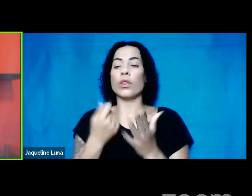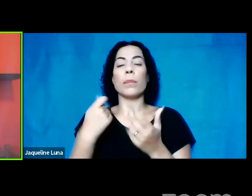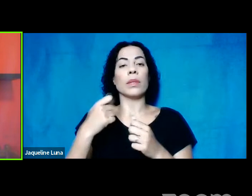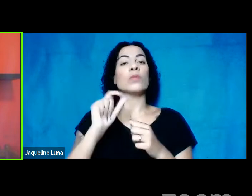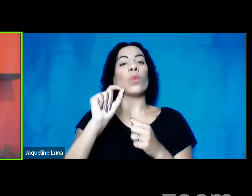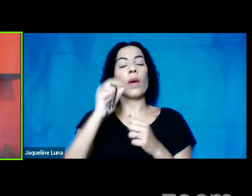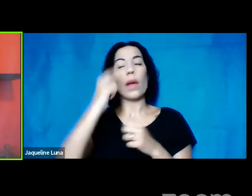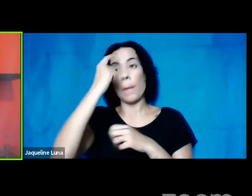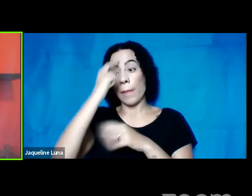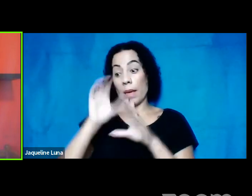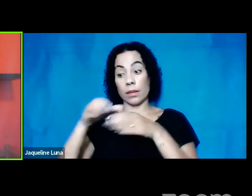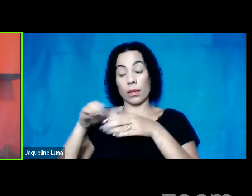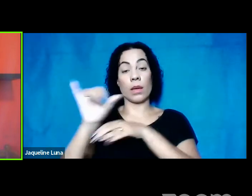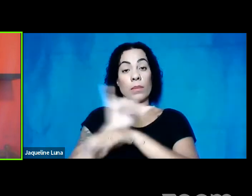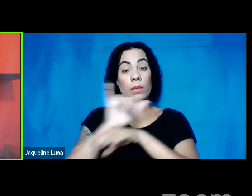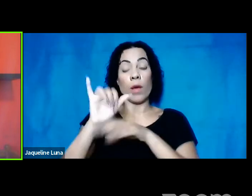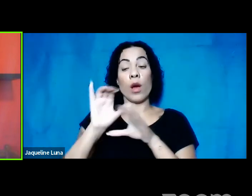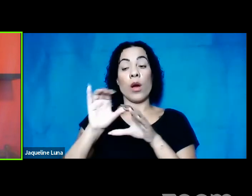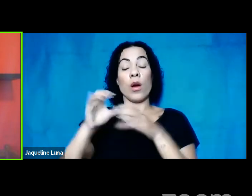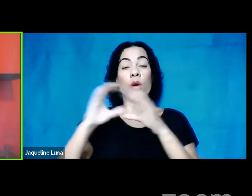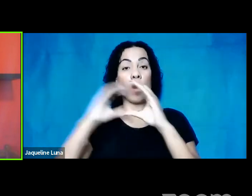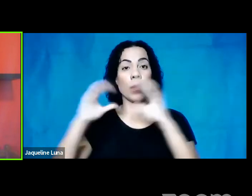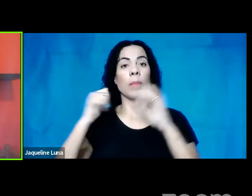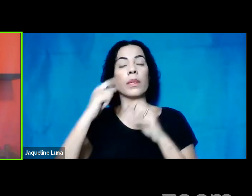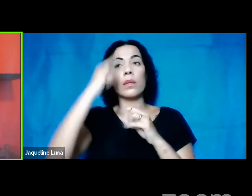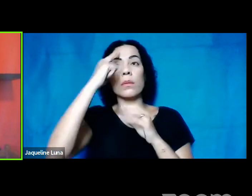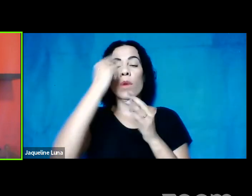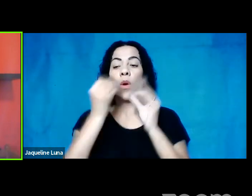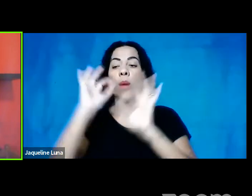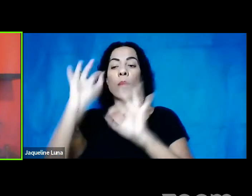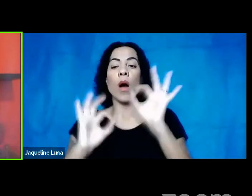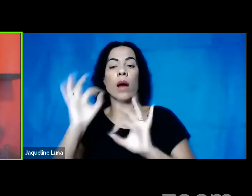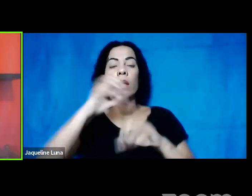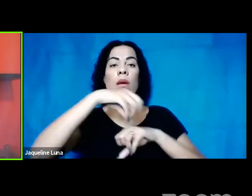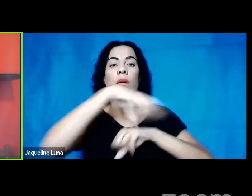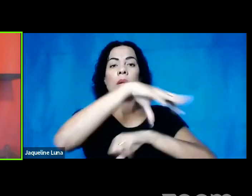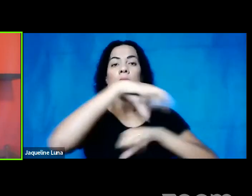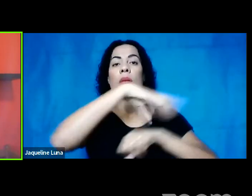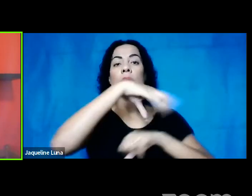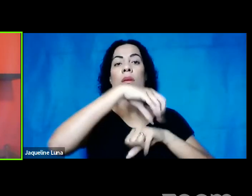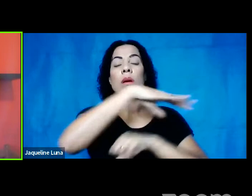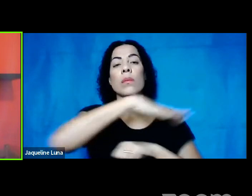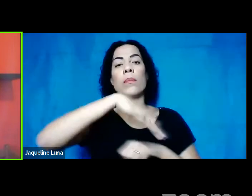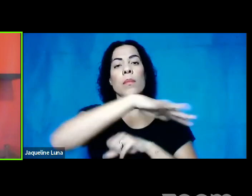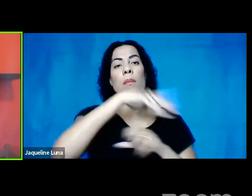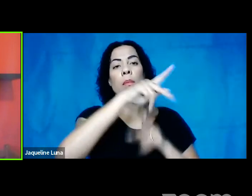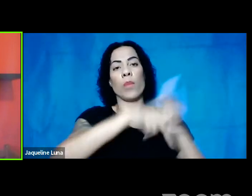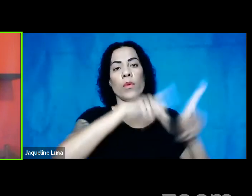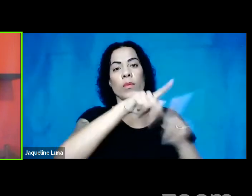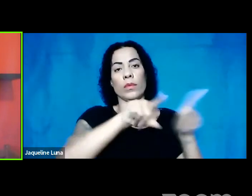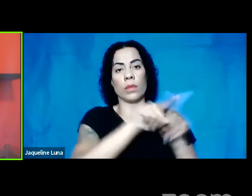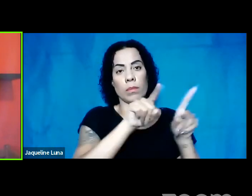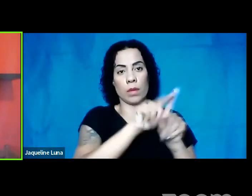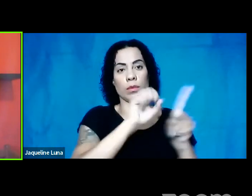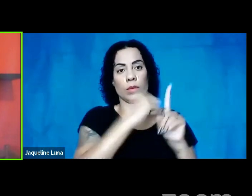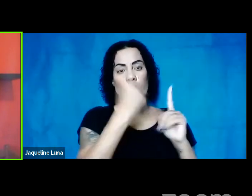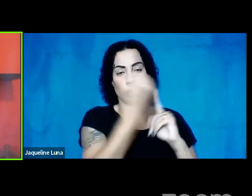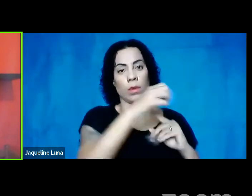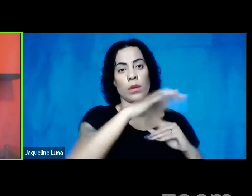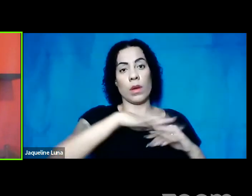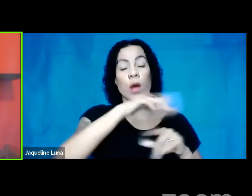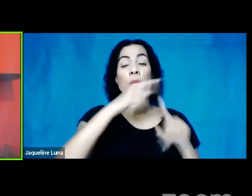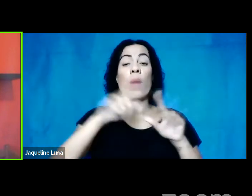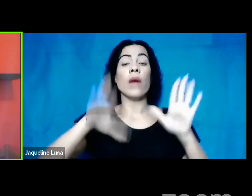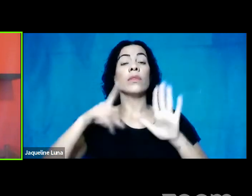como a gente constrói essas narrativas e organiza essas reportagens e outros conteúdos que não necessariamente são jornalísticos,